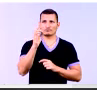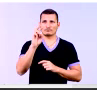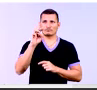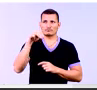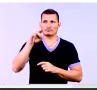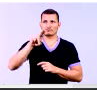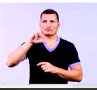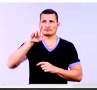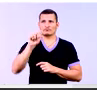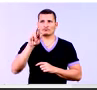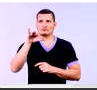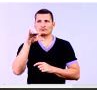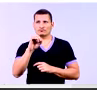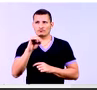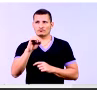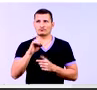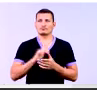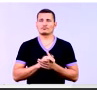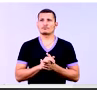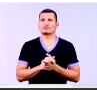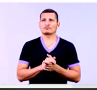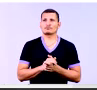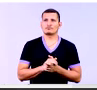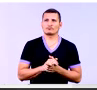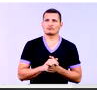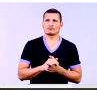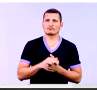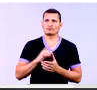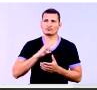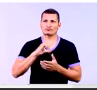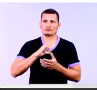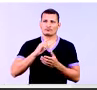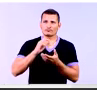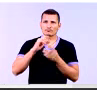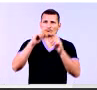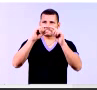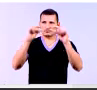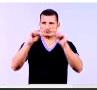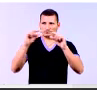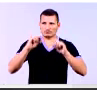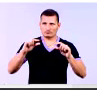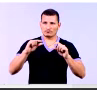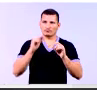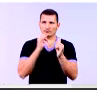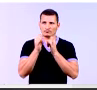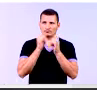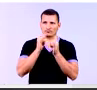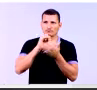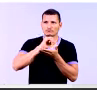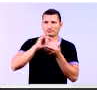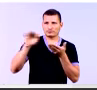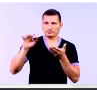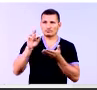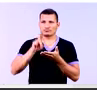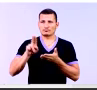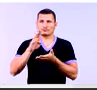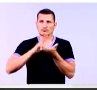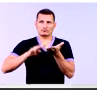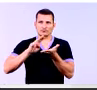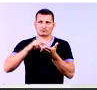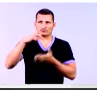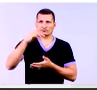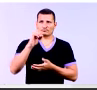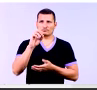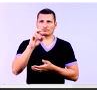uma action. Ele está enviando para processo, cadastro cliente, lembram disso? Usando o método post. A